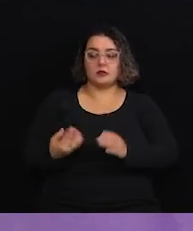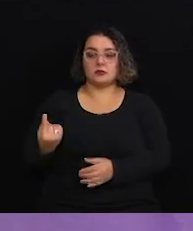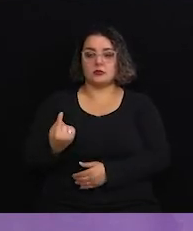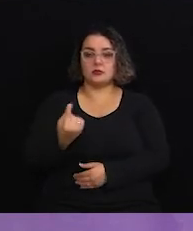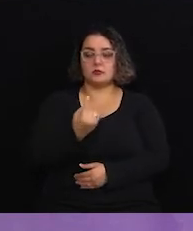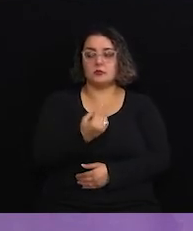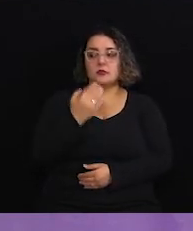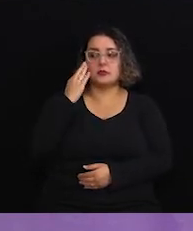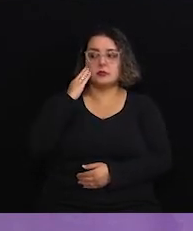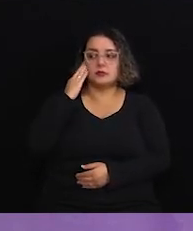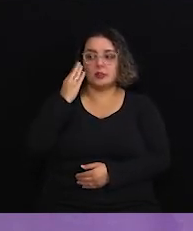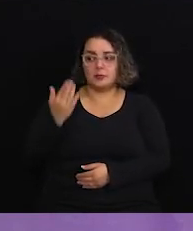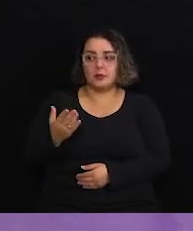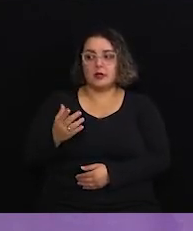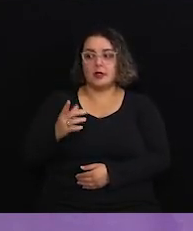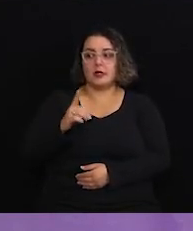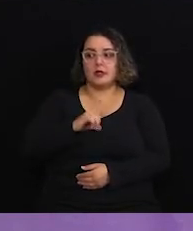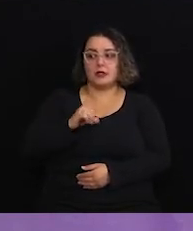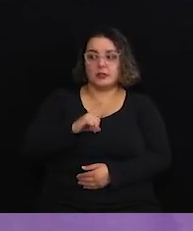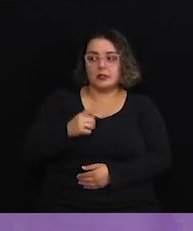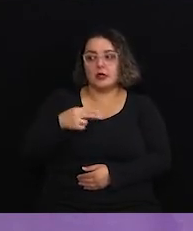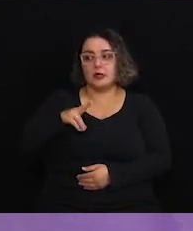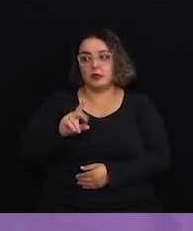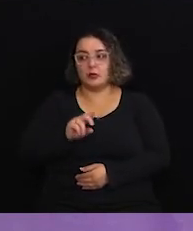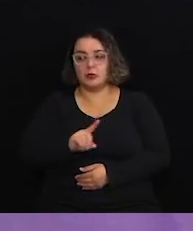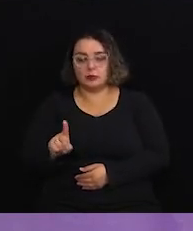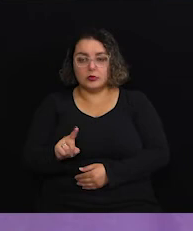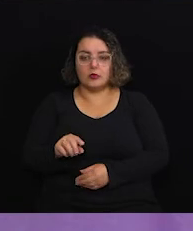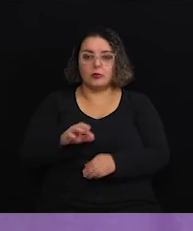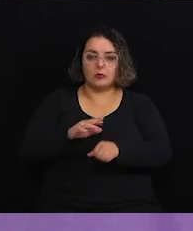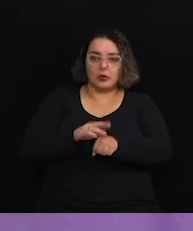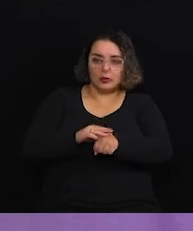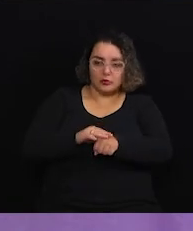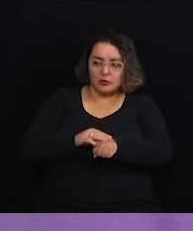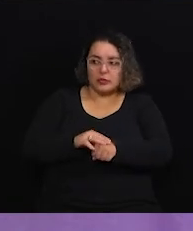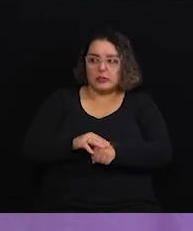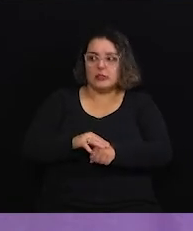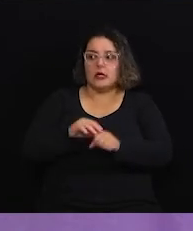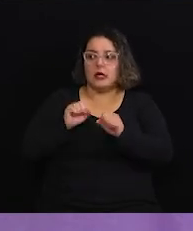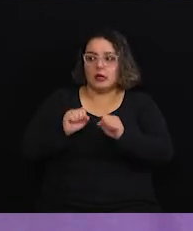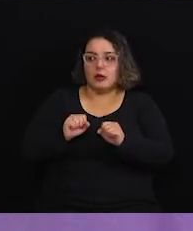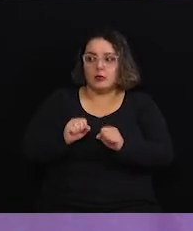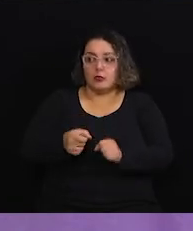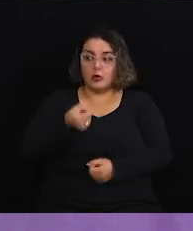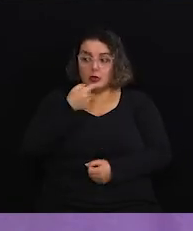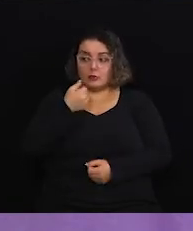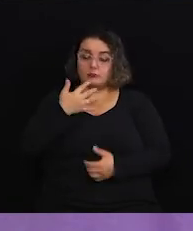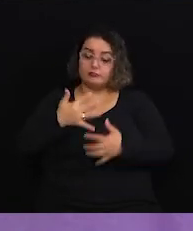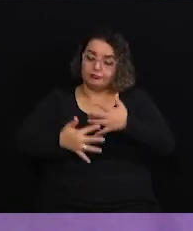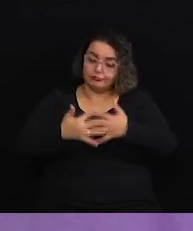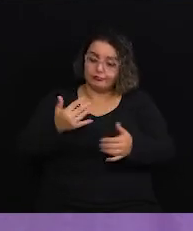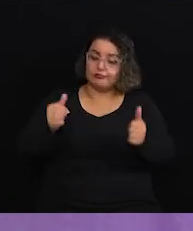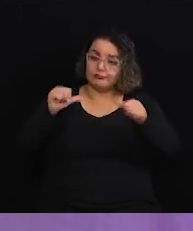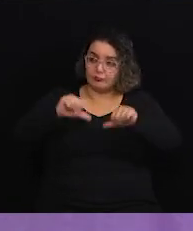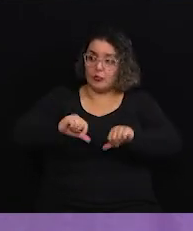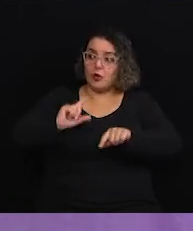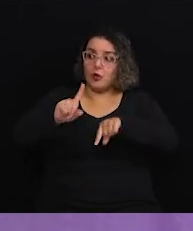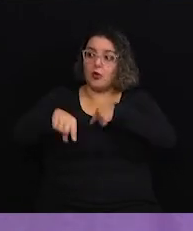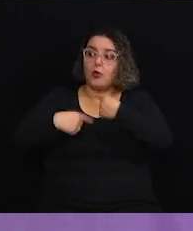característica individual para a gente saber se ela tem indicação ou não a um determinado tipo de hormônio, né? Então, ela pode estar usando uma medicação que pode